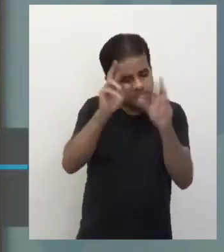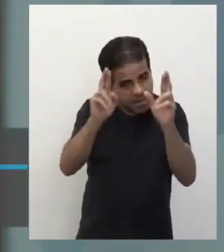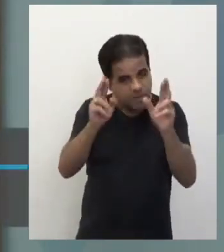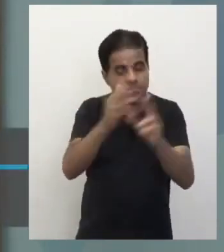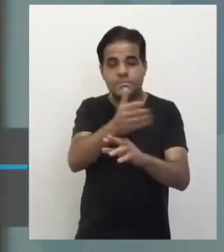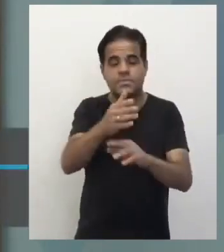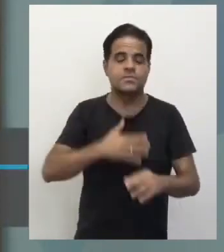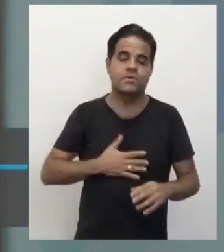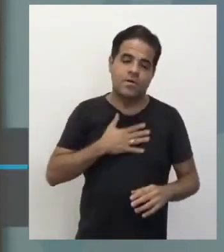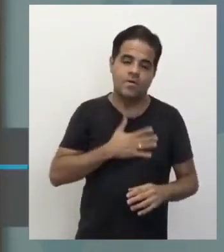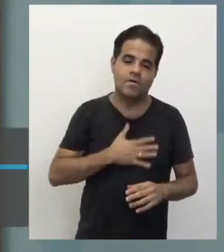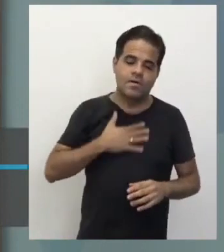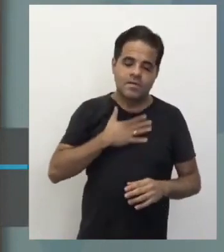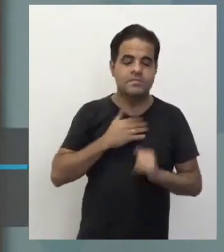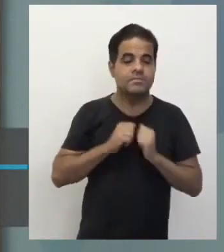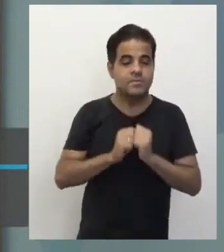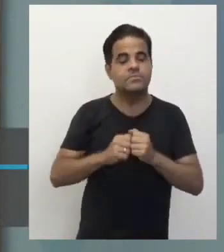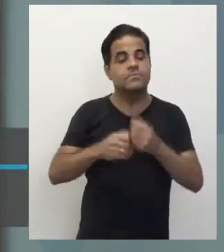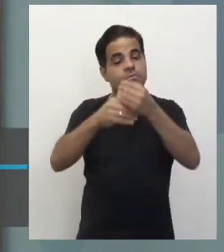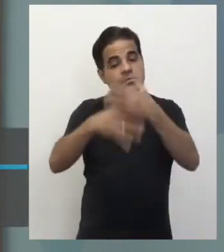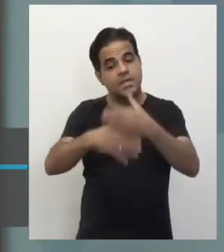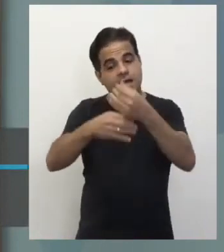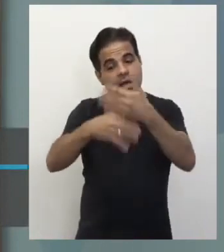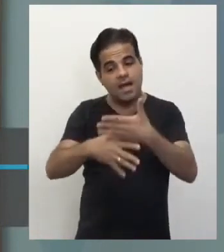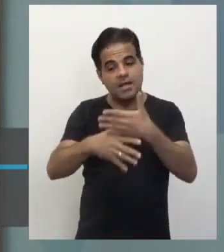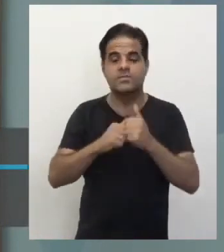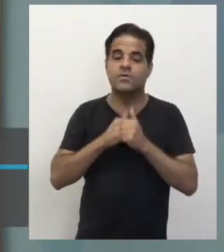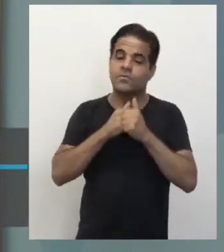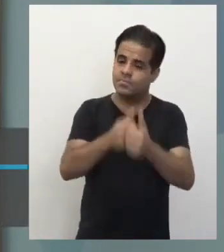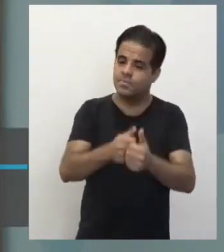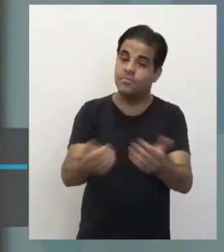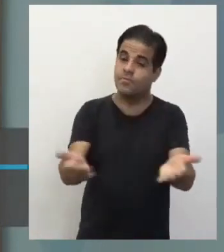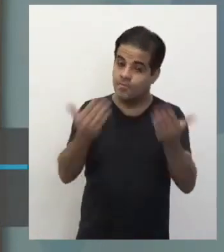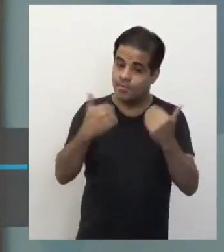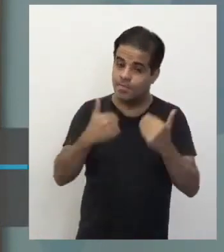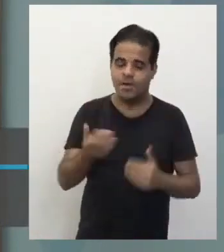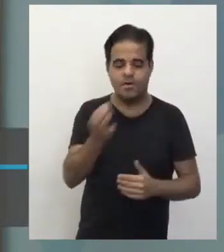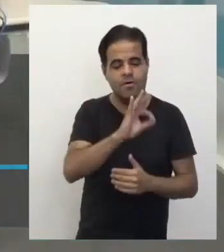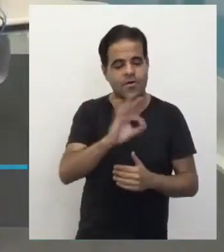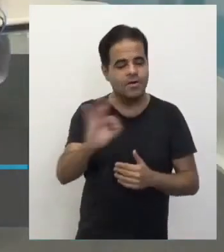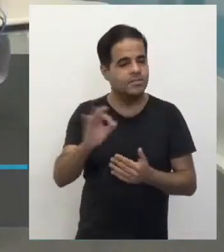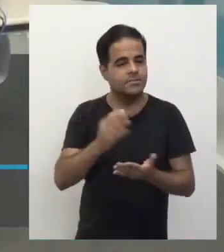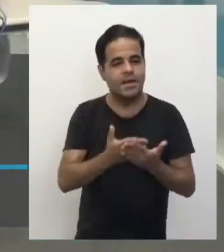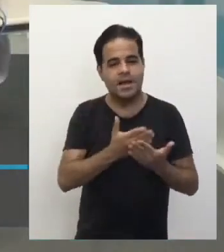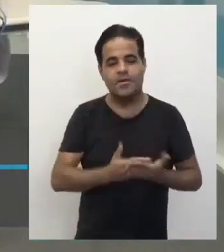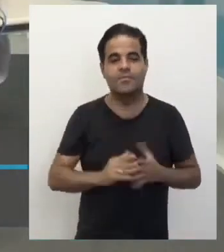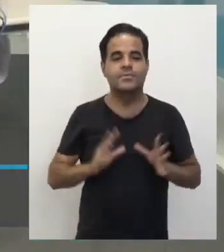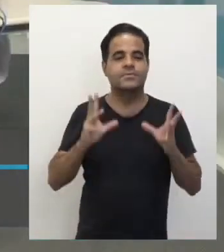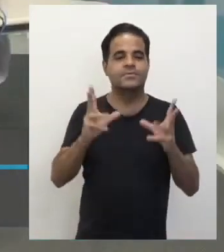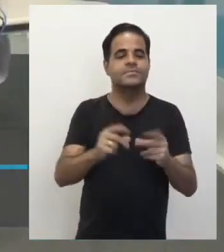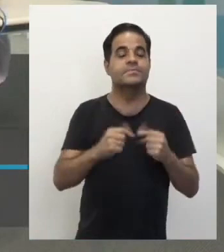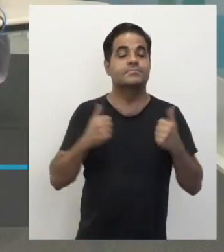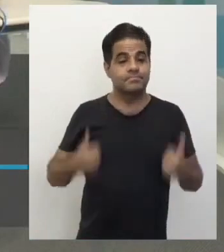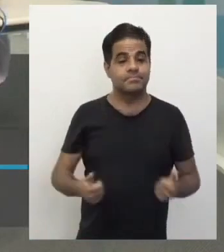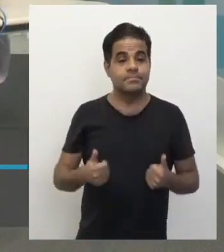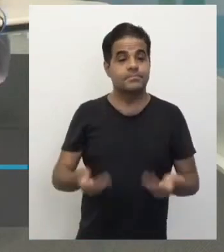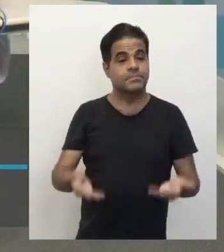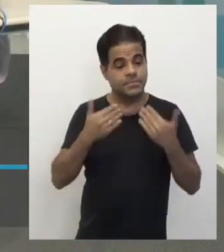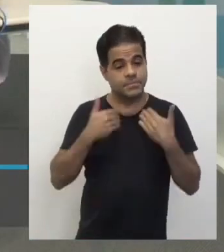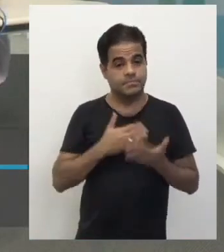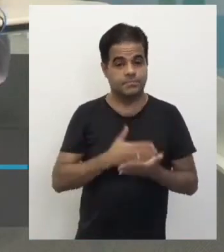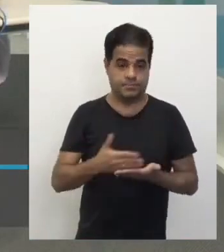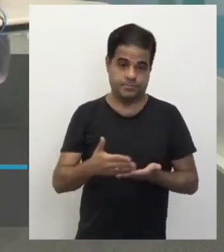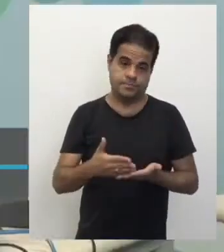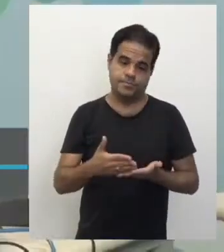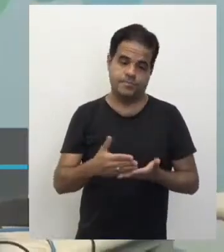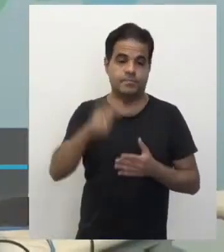gostem e estarei com vocês aqui no chat acompanhando. E vamos lá, uma ótima aula para todos nós. Uma ótima aula para todos nós. Então vamos